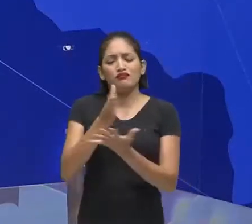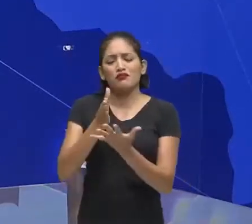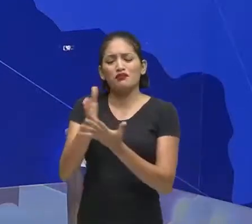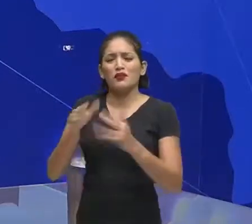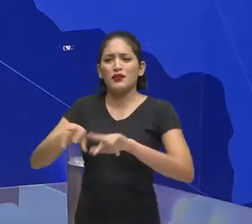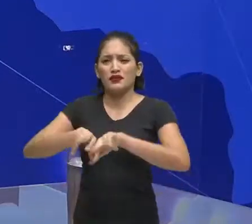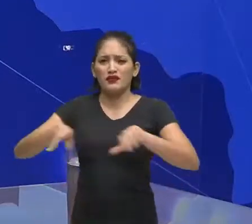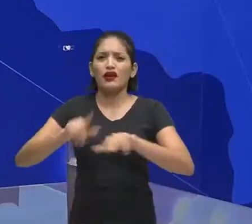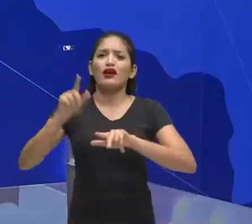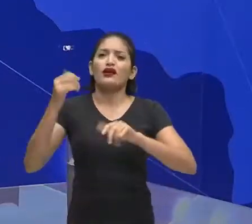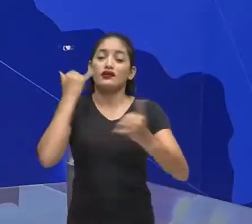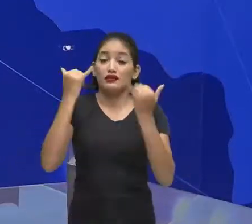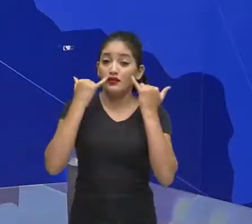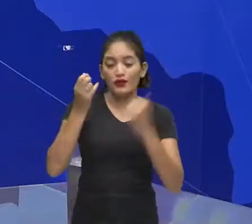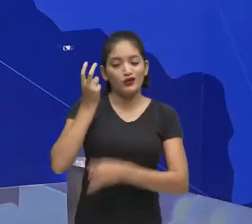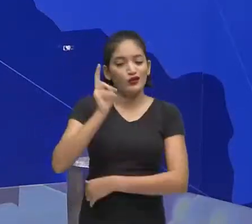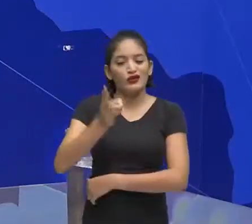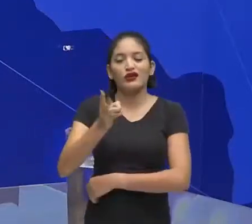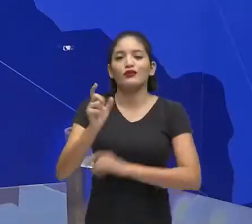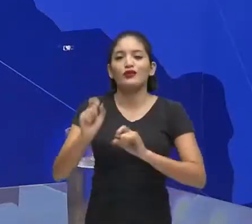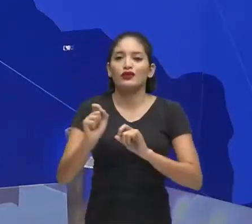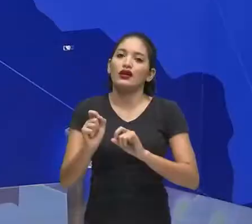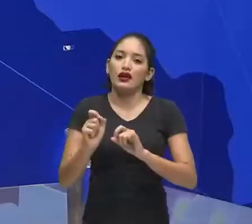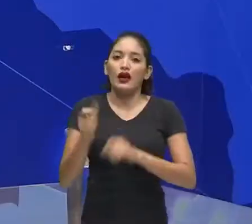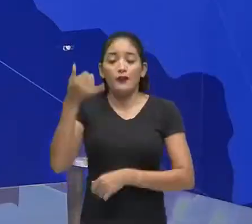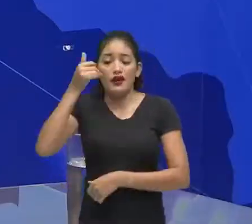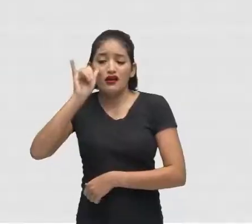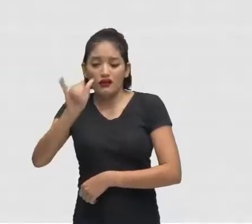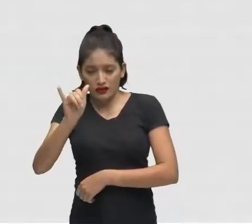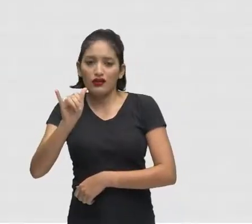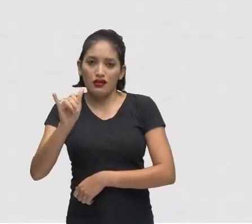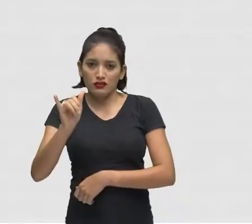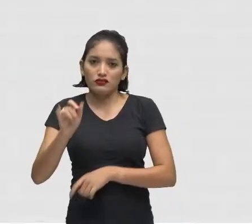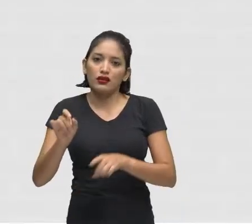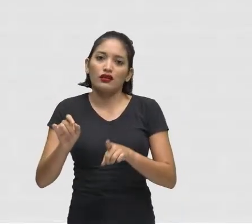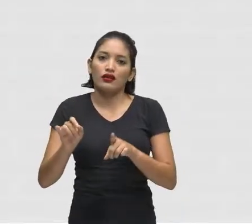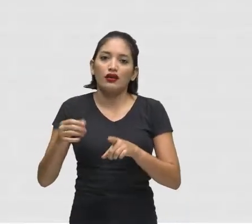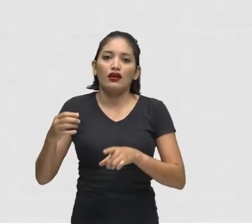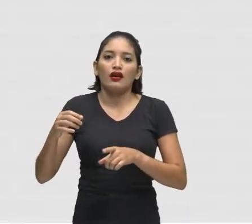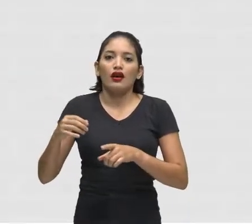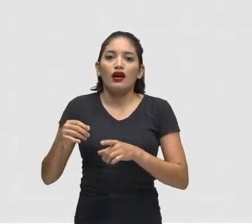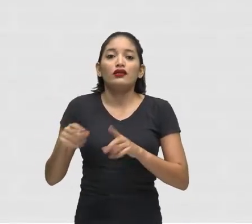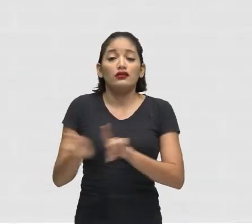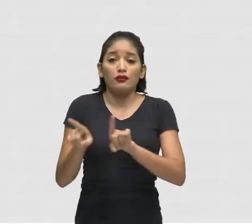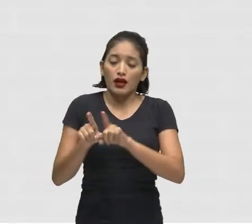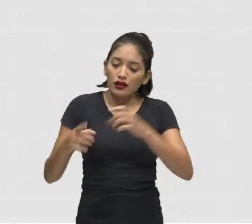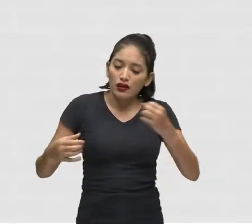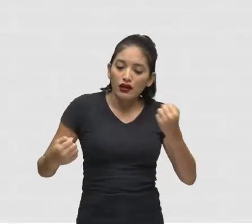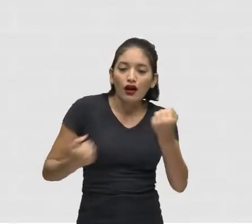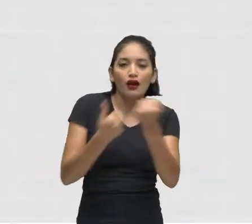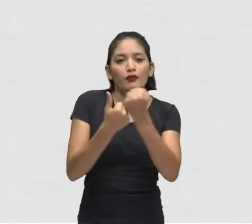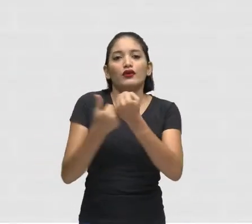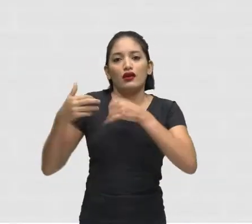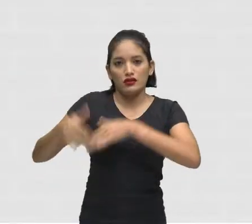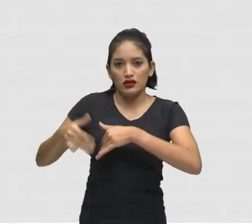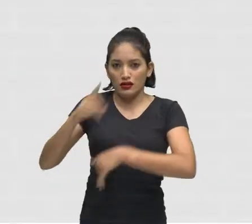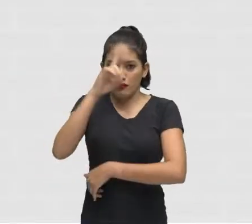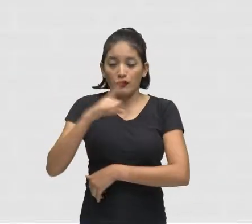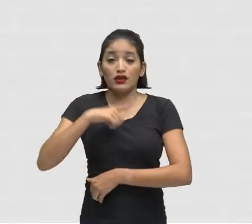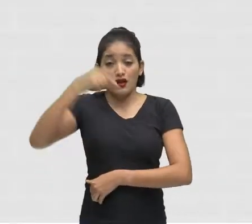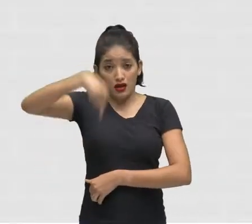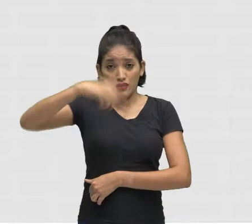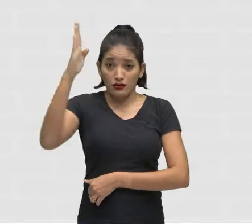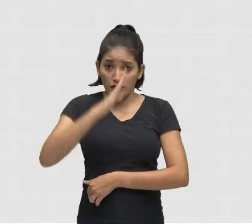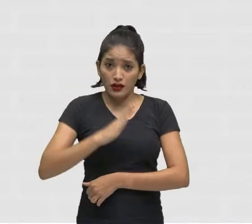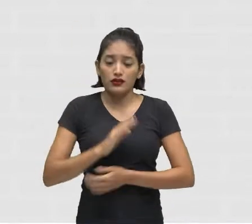acontecem concomitantemente são para evidenciar o Setembro Amarelo que a gente já tem fortalecido durante esses tempos em que ele existe no Brasil. Então, a